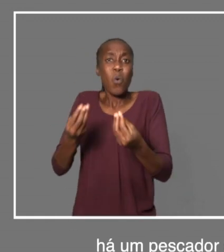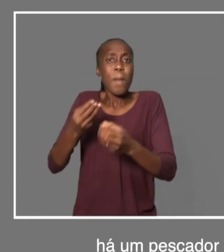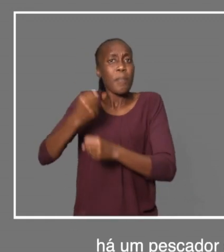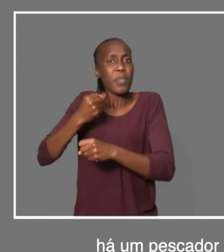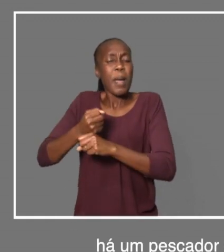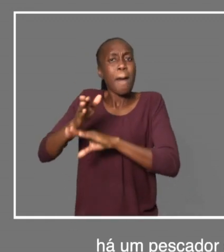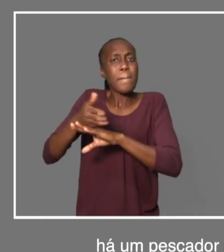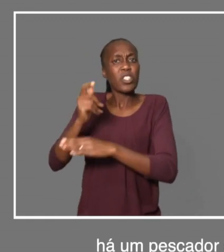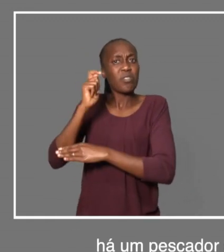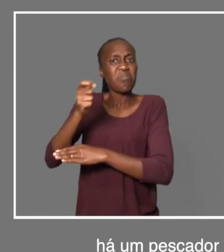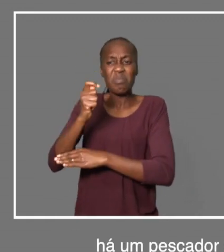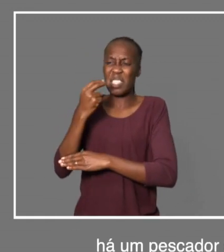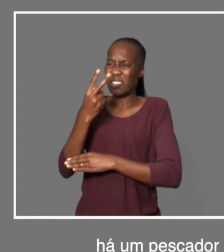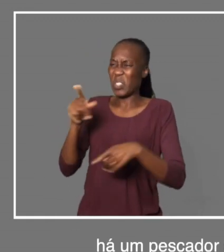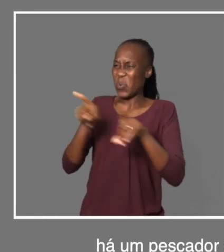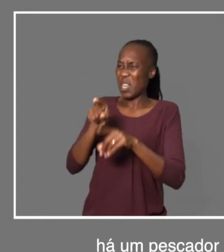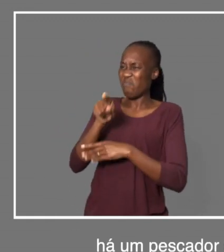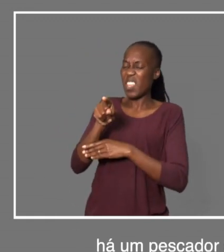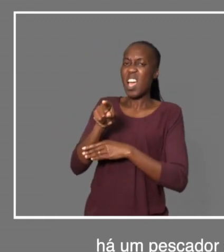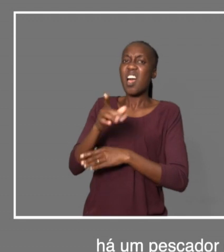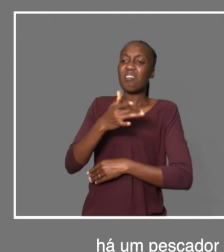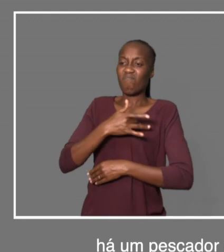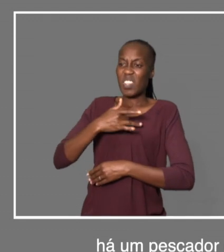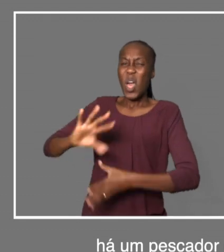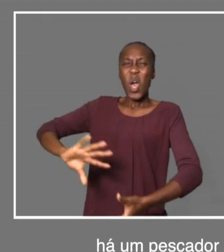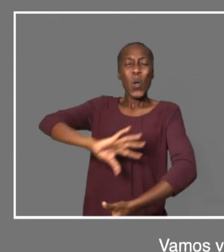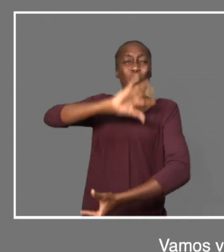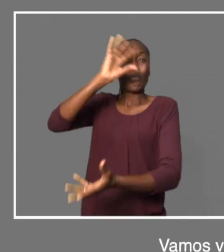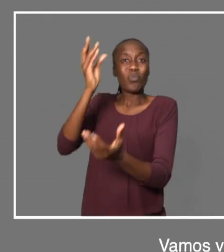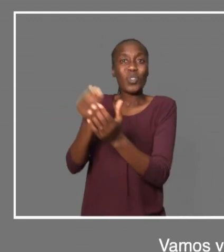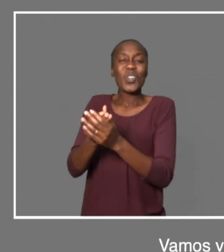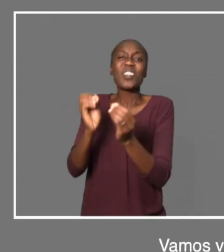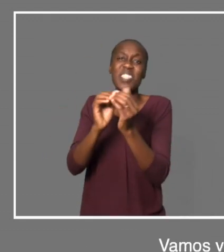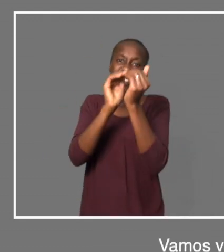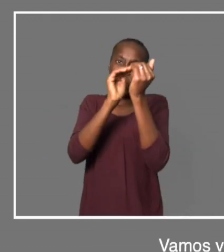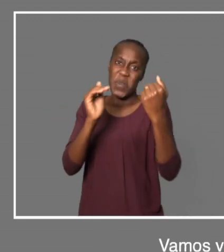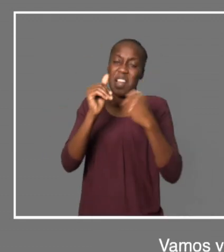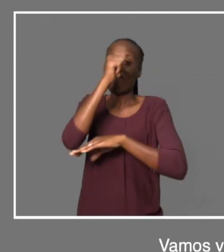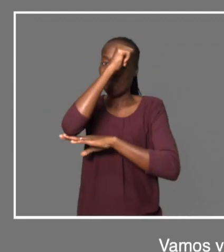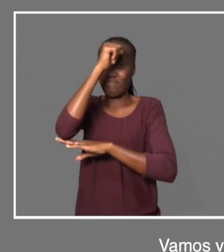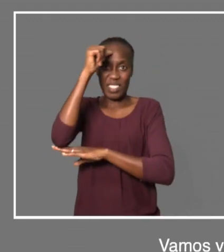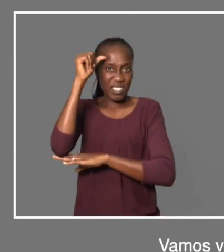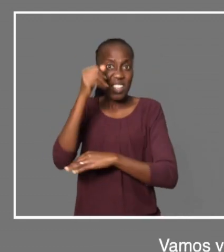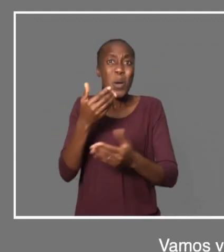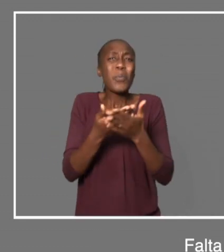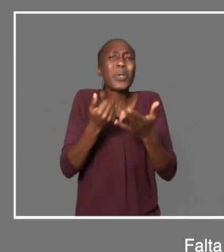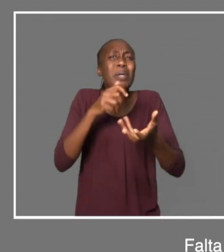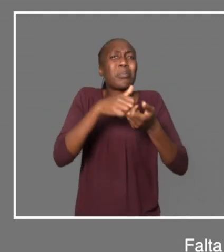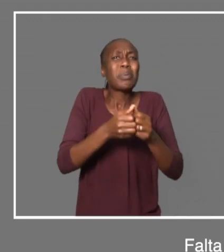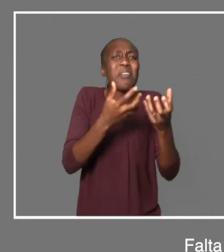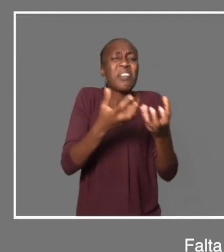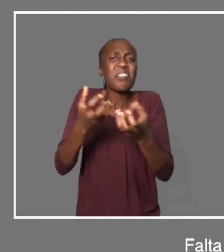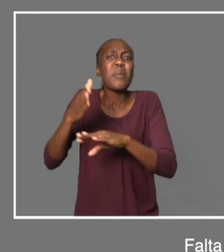disse olha eu estou há 40 anos como pescador mas nunca viu uma coisa idêntica quer dizer fomos ver que isso afeta toda a gente as